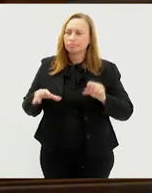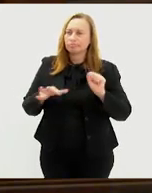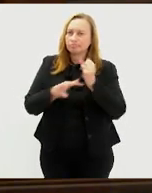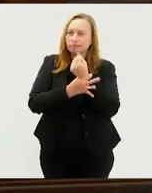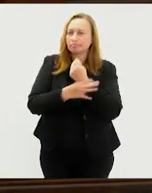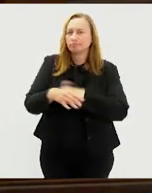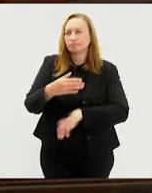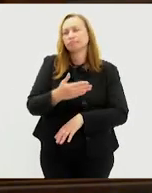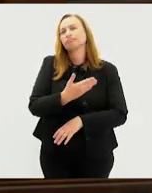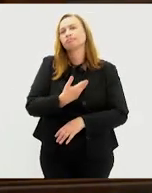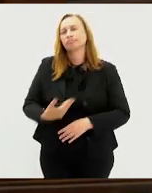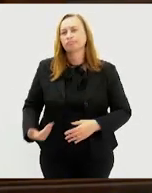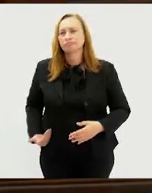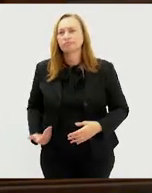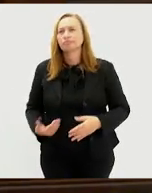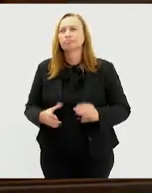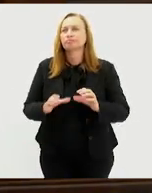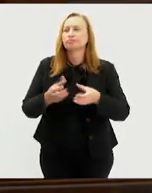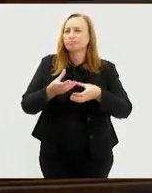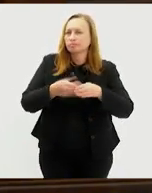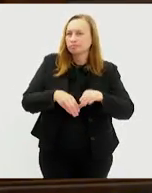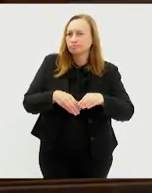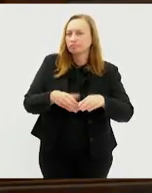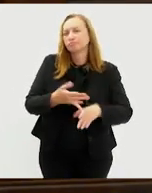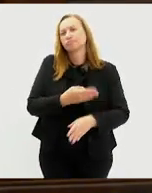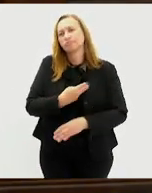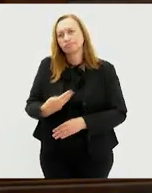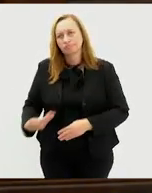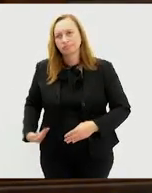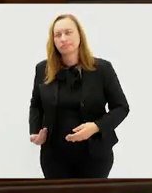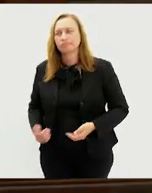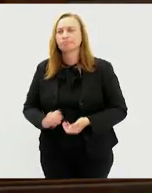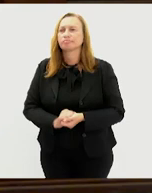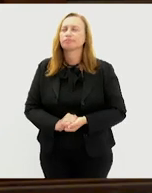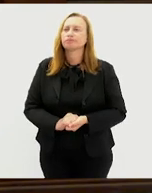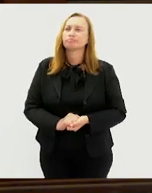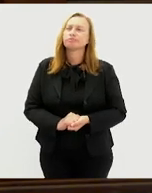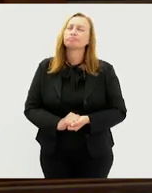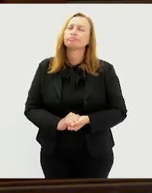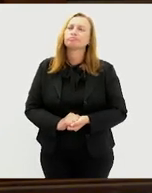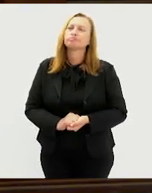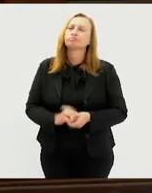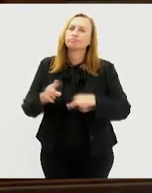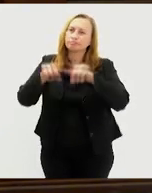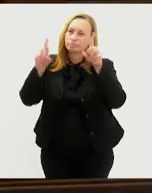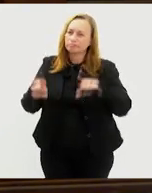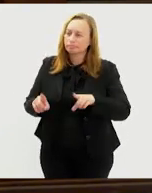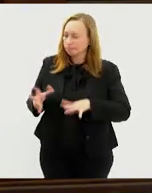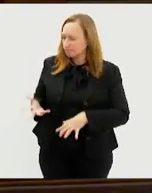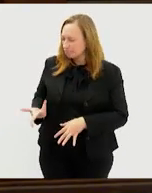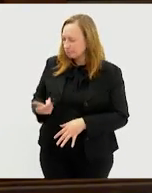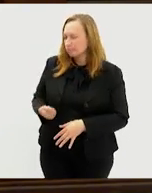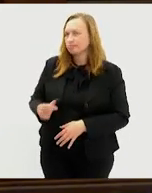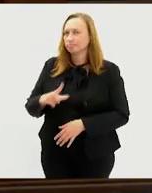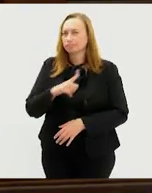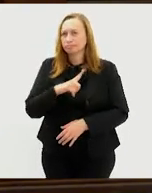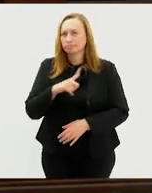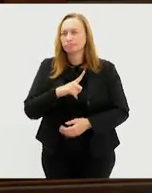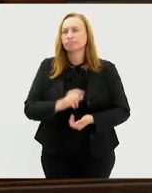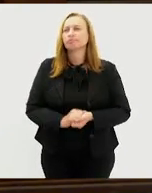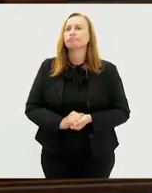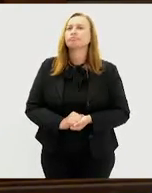concurso público para o funcionário qualificado poder